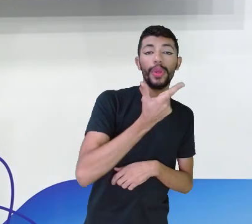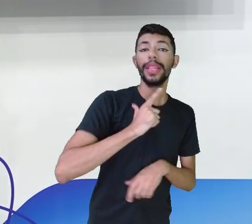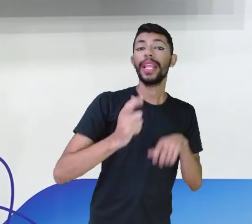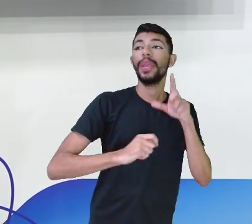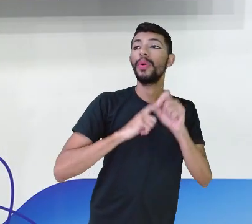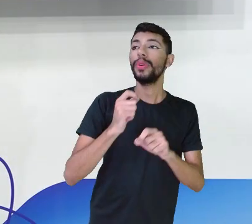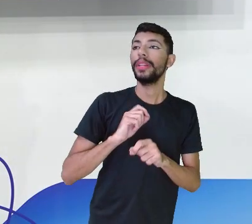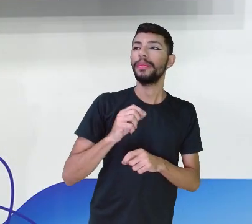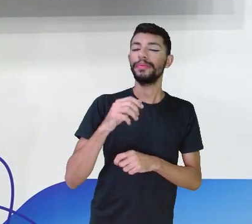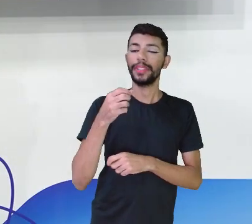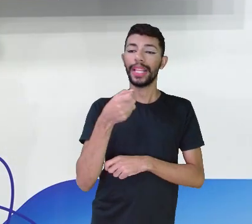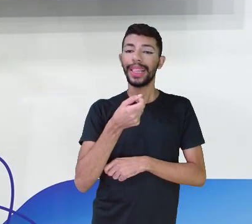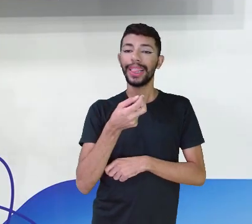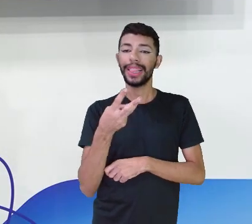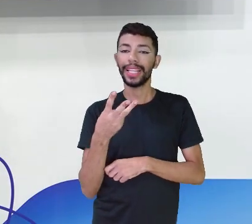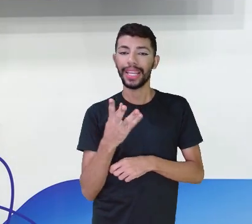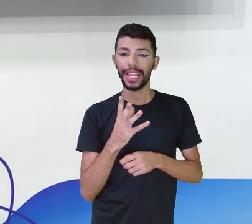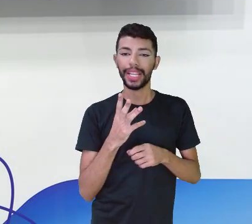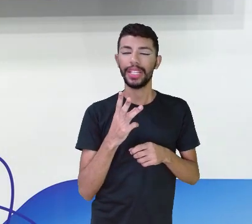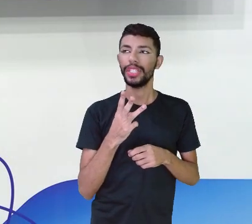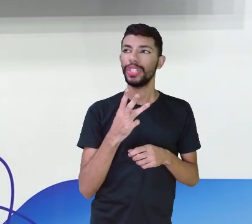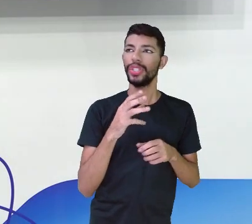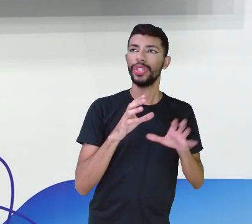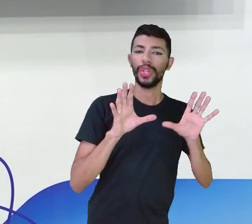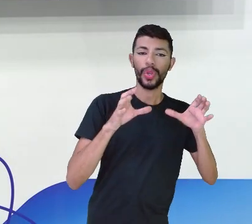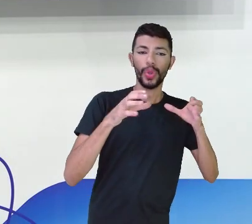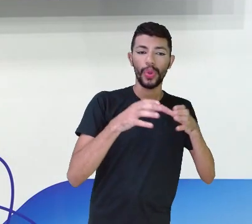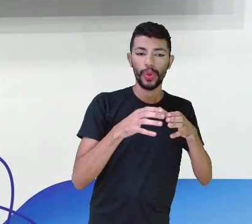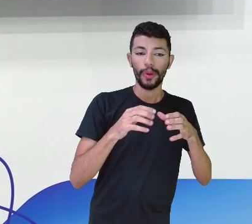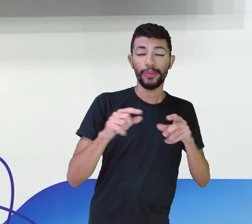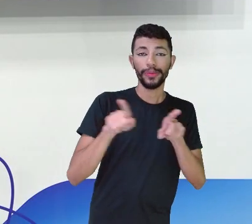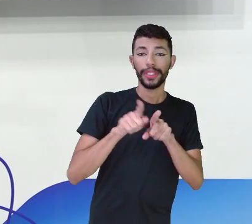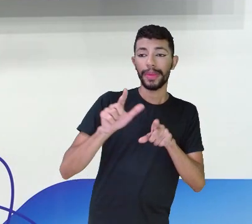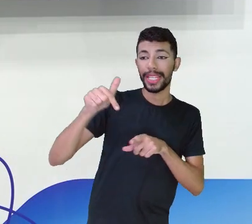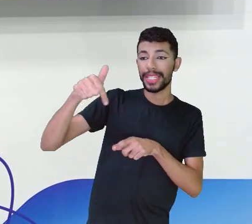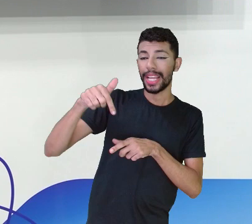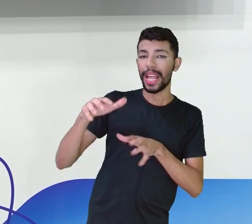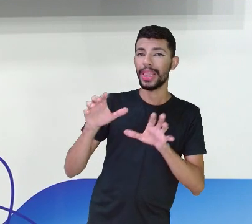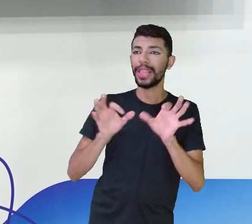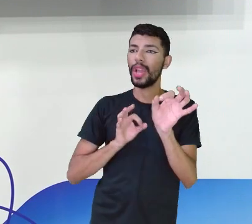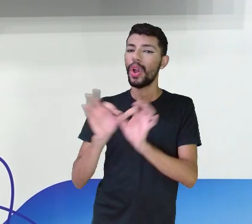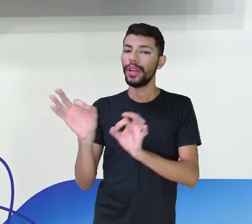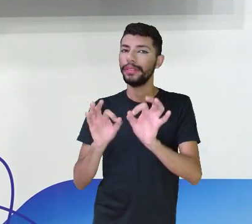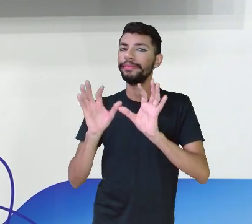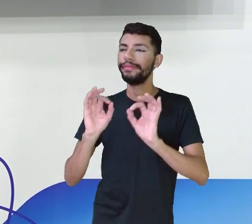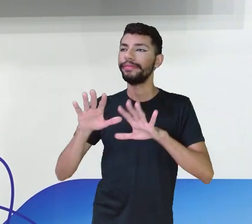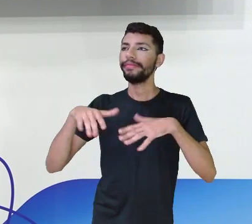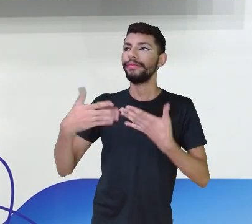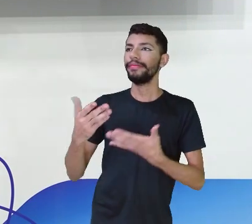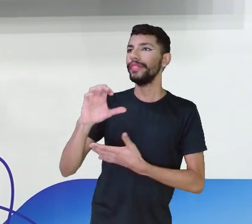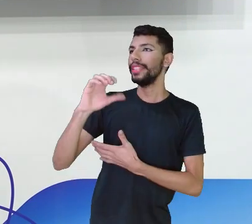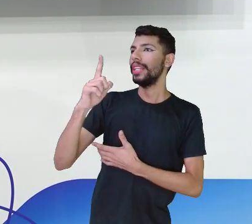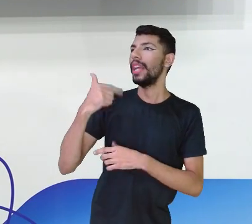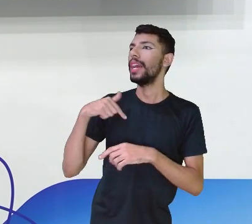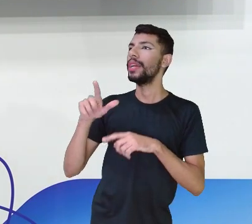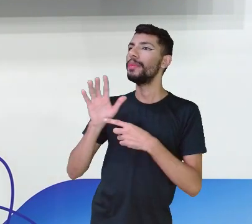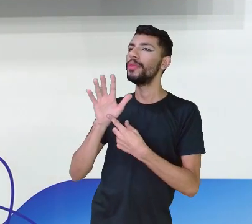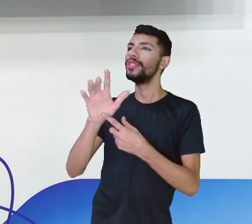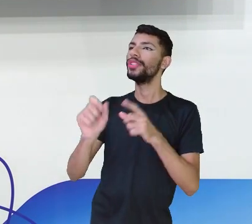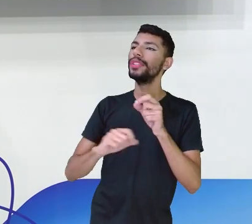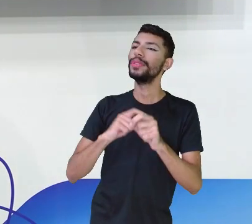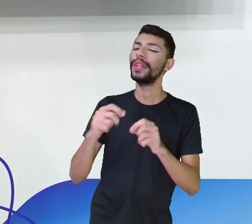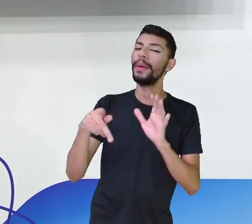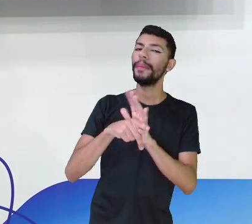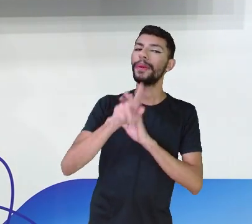1.544.291 possui 3 classes e 7 ordens. E, claro, eu trouxe isso num quadro